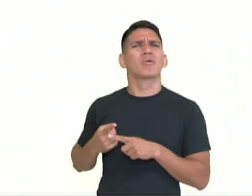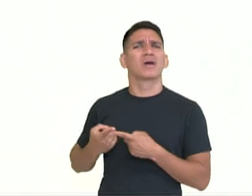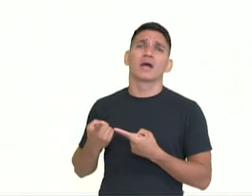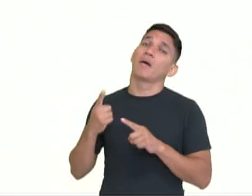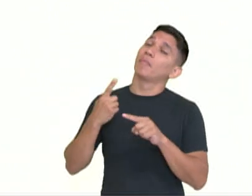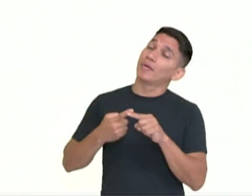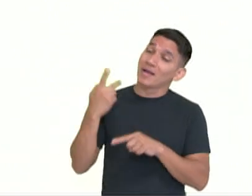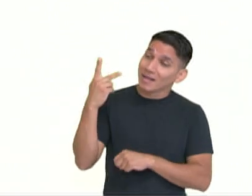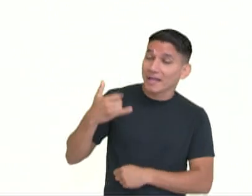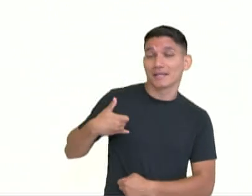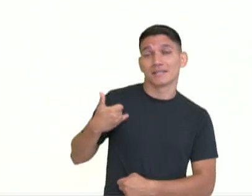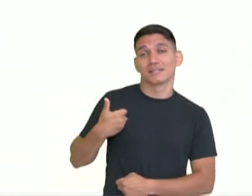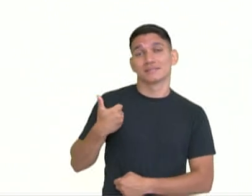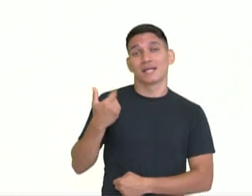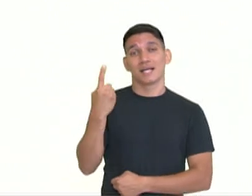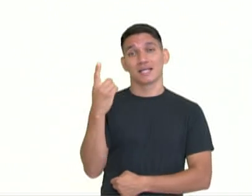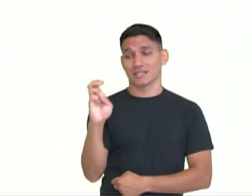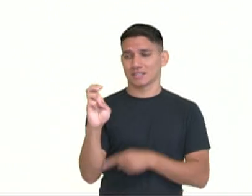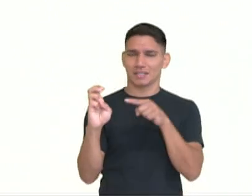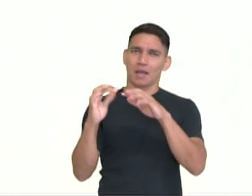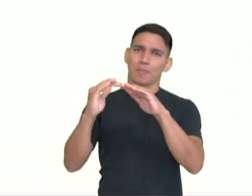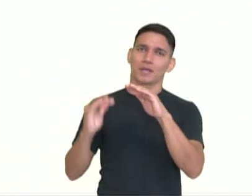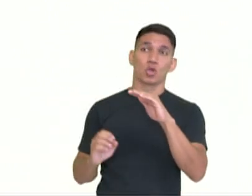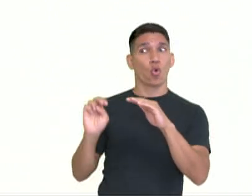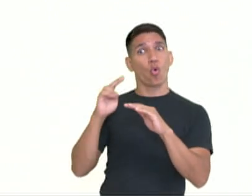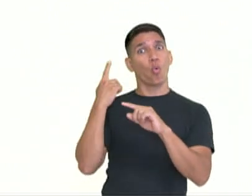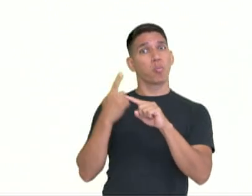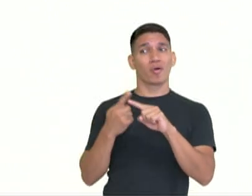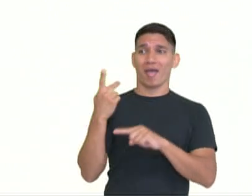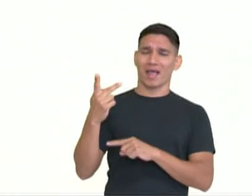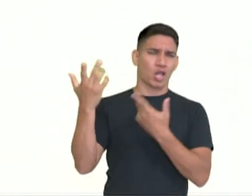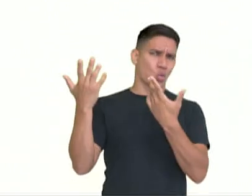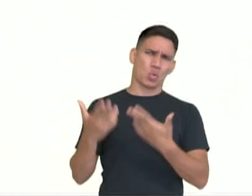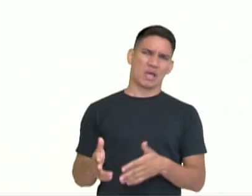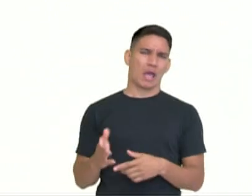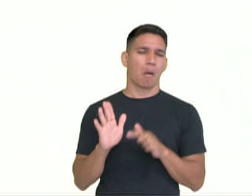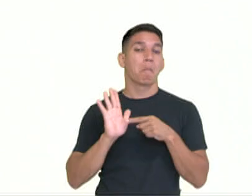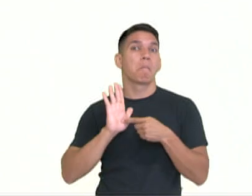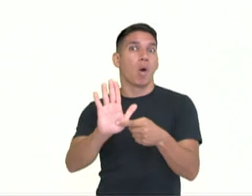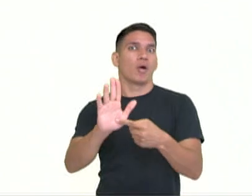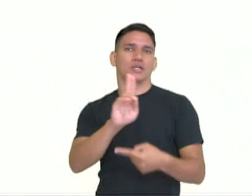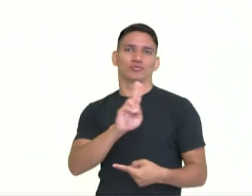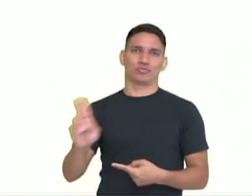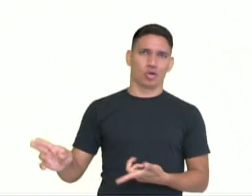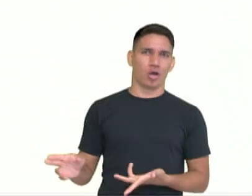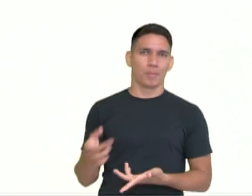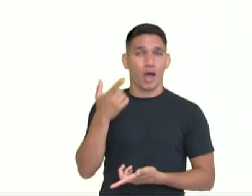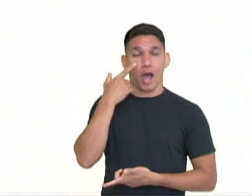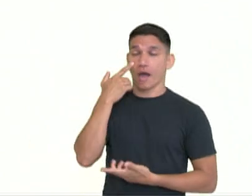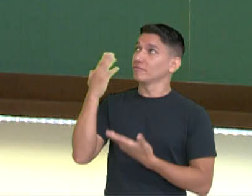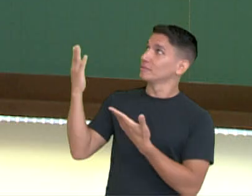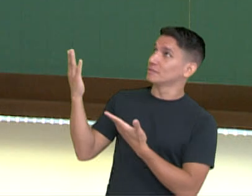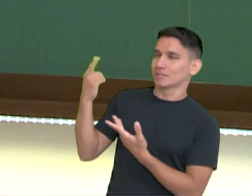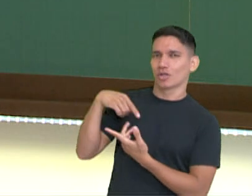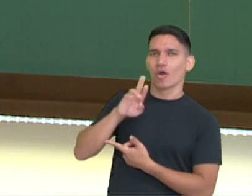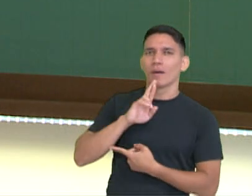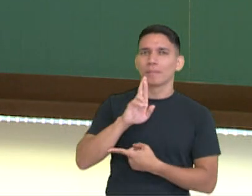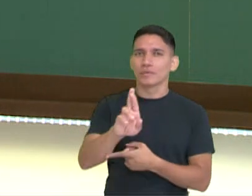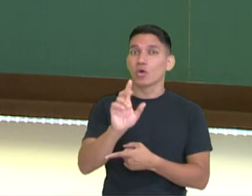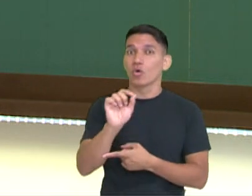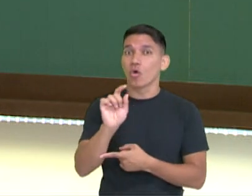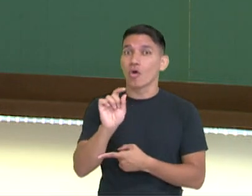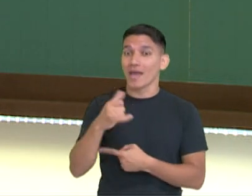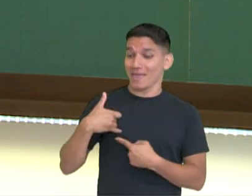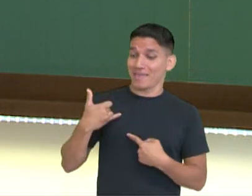uma menor de idade ou porque ela não quis ser identificada. Vejam que na resposta a gente coloca para vocês